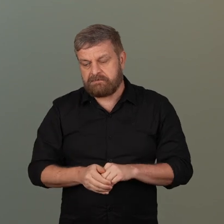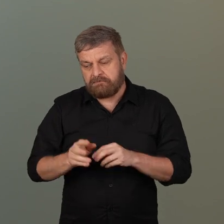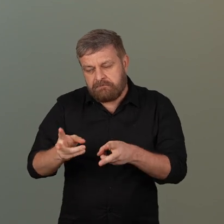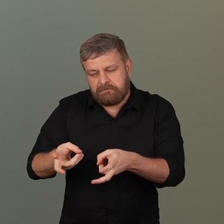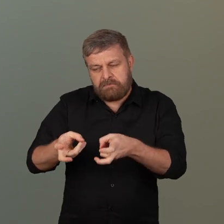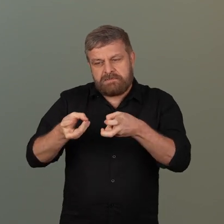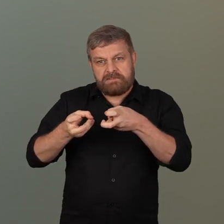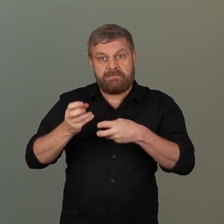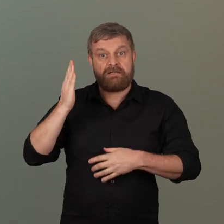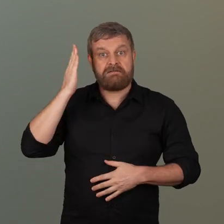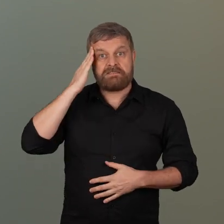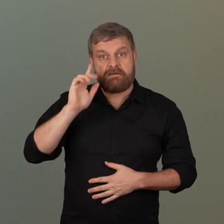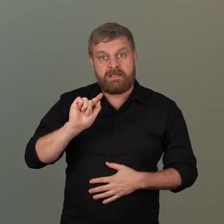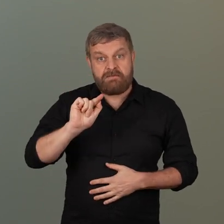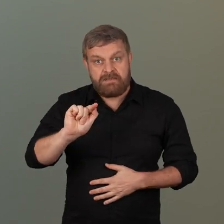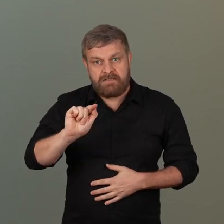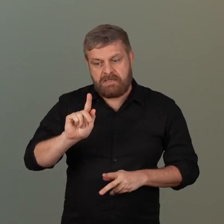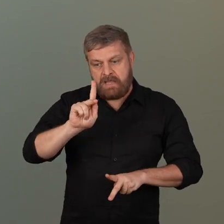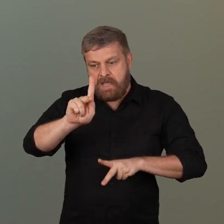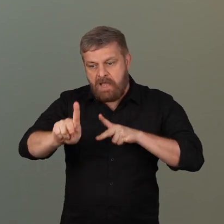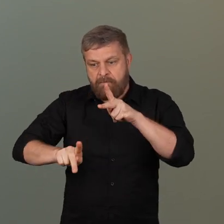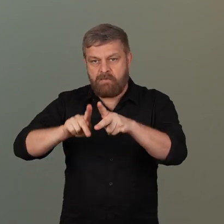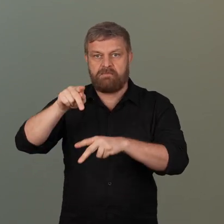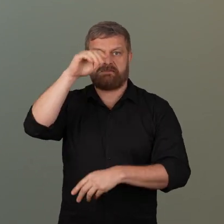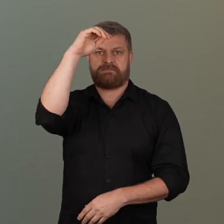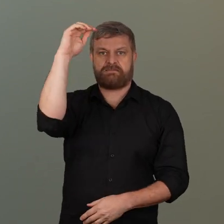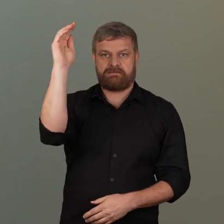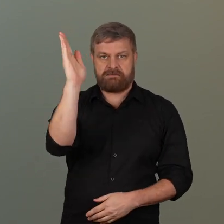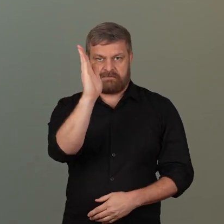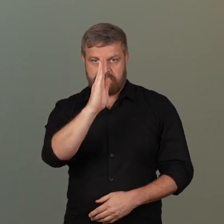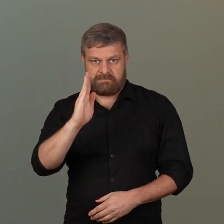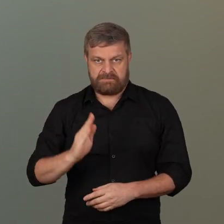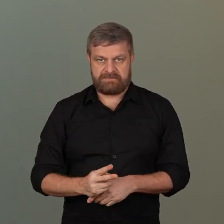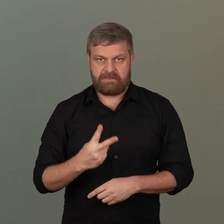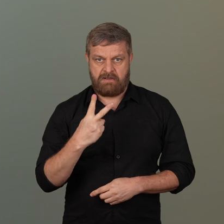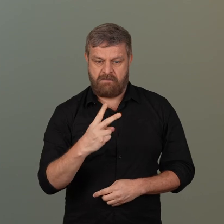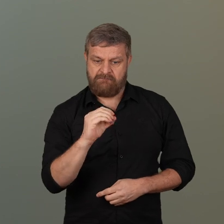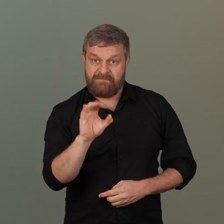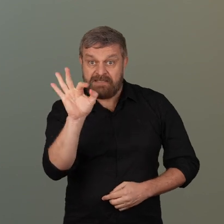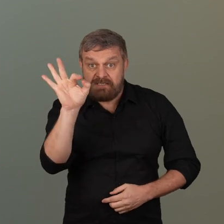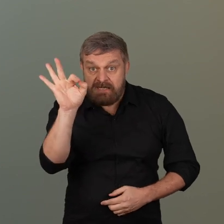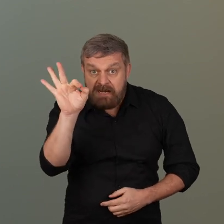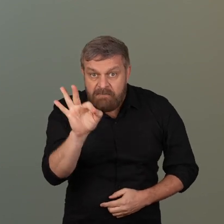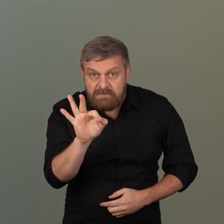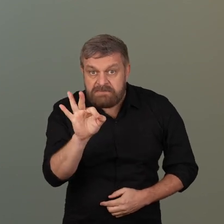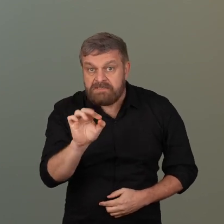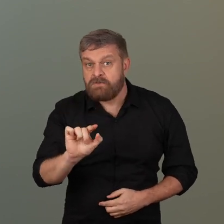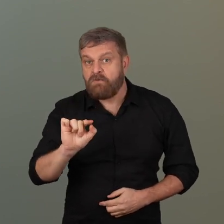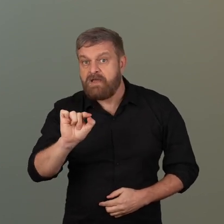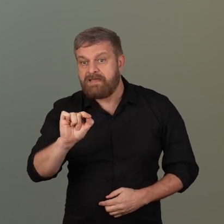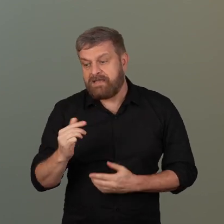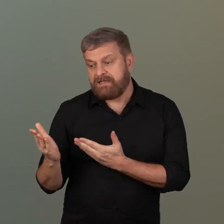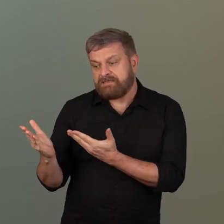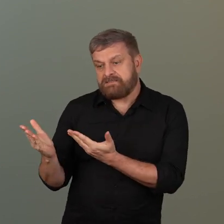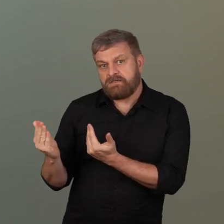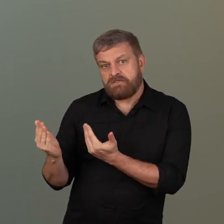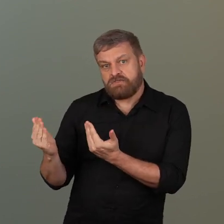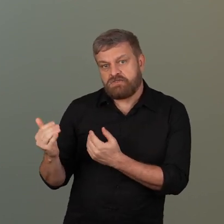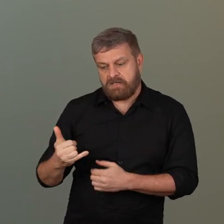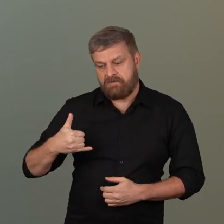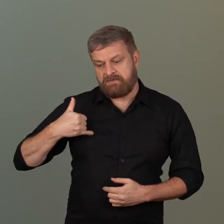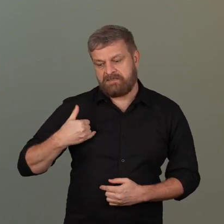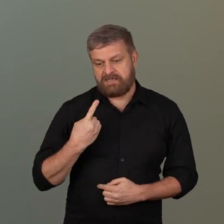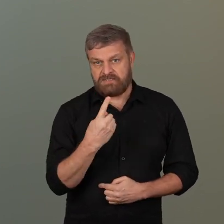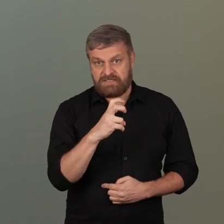considerando que a população do Brasil, 20% dela é feita de jovens de